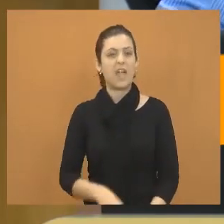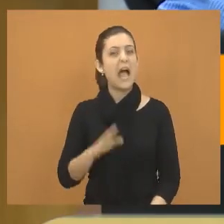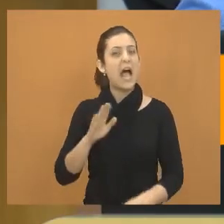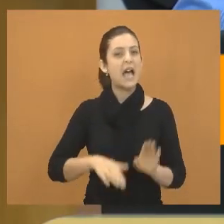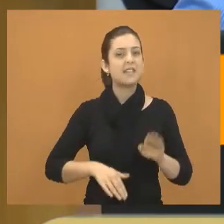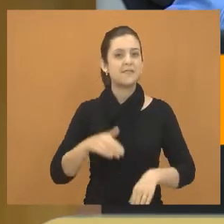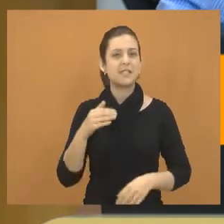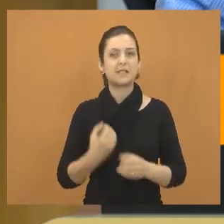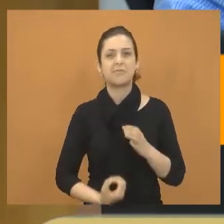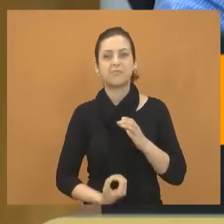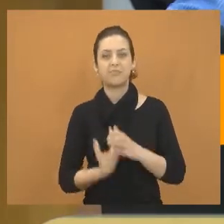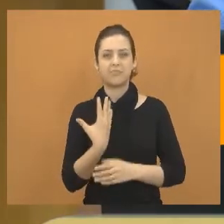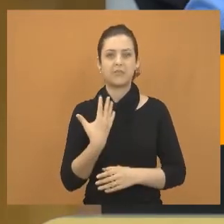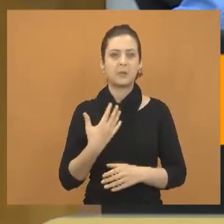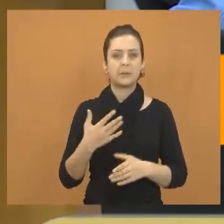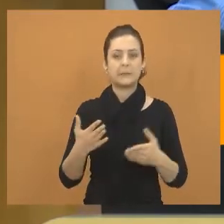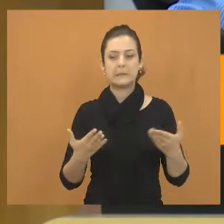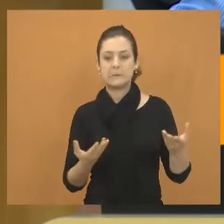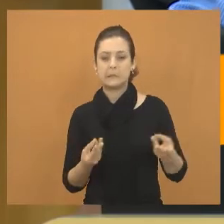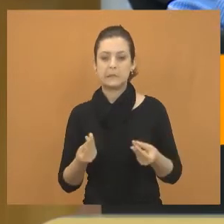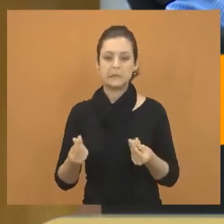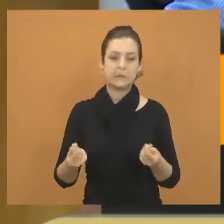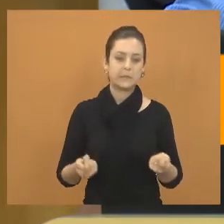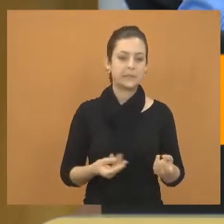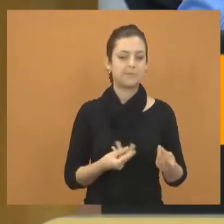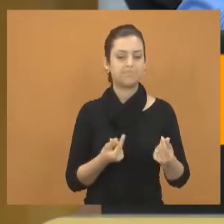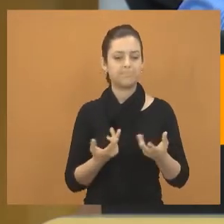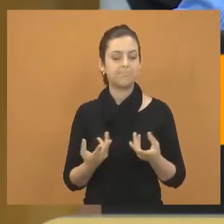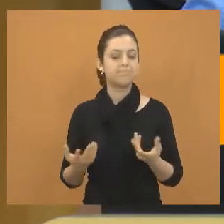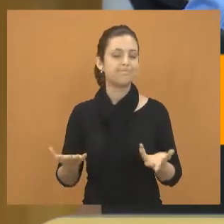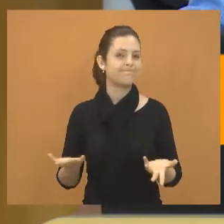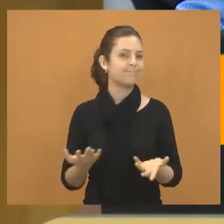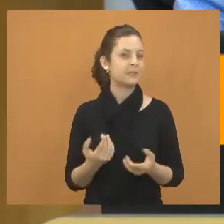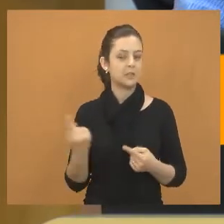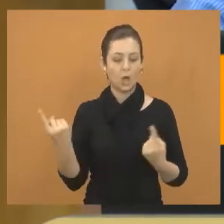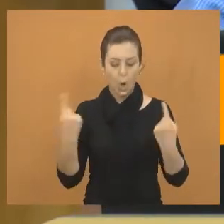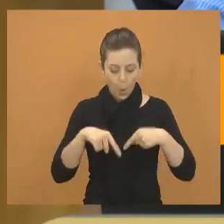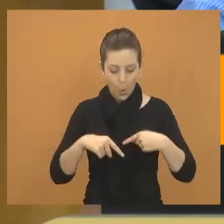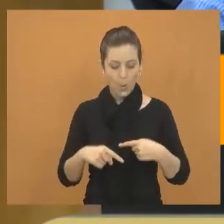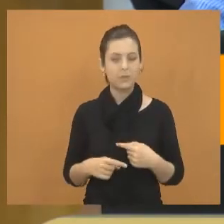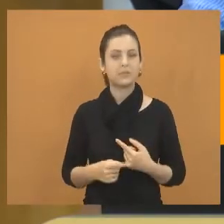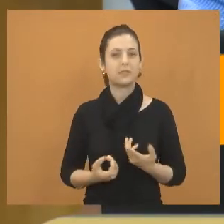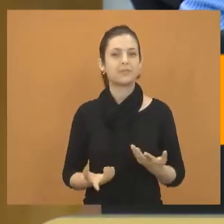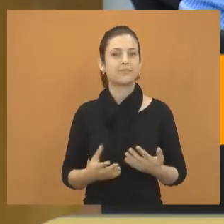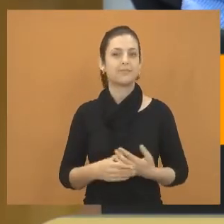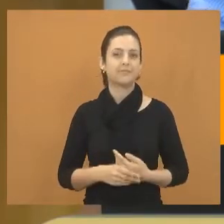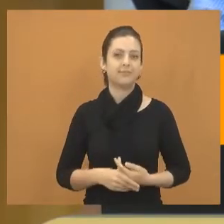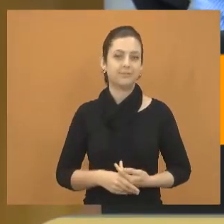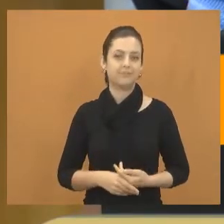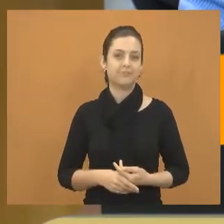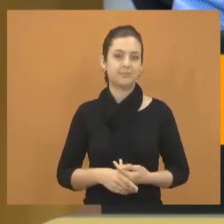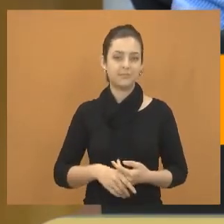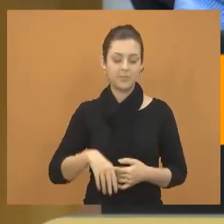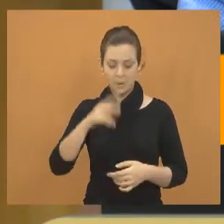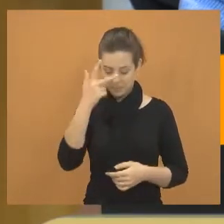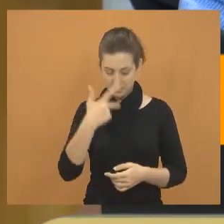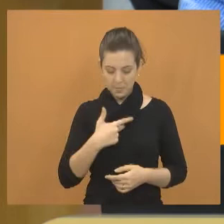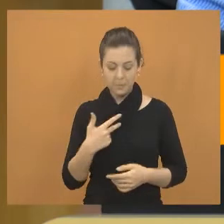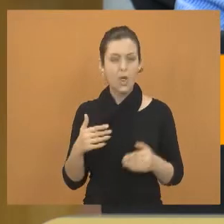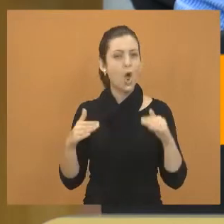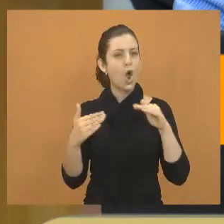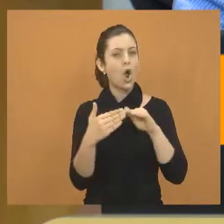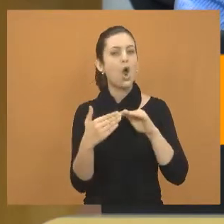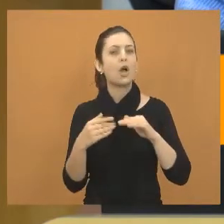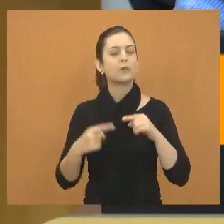gente cria uma situação que às vezes é um tiro no pé, como a gente diz na política. Então, eu concordo que a gente podia